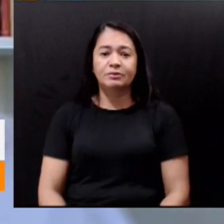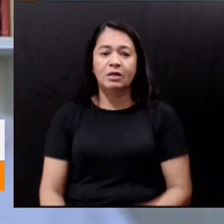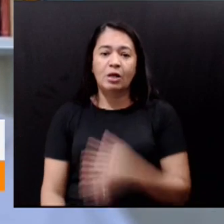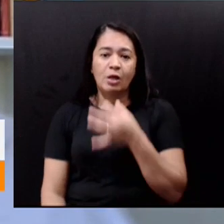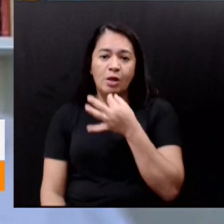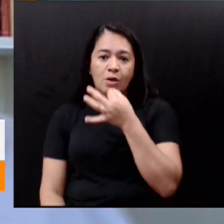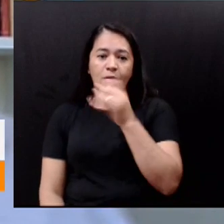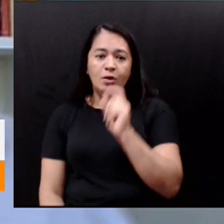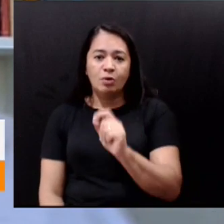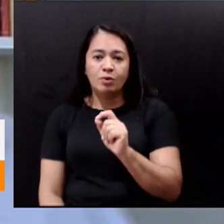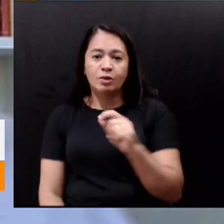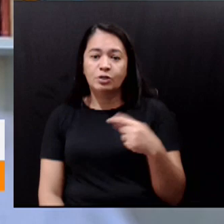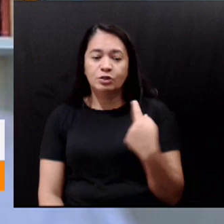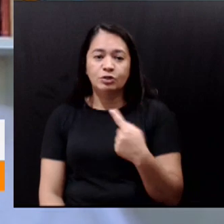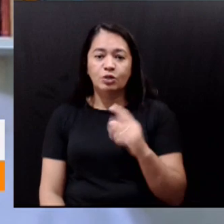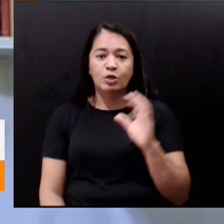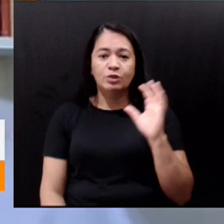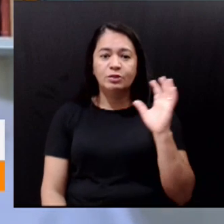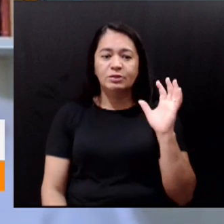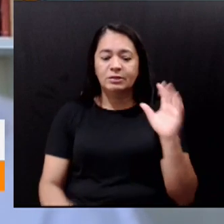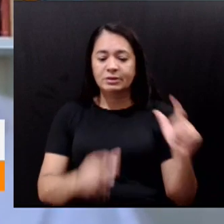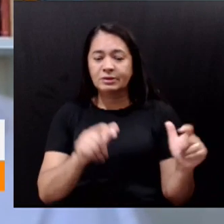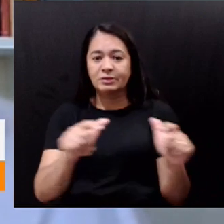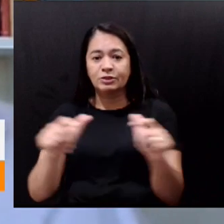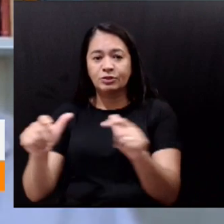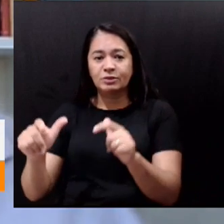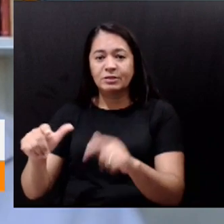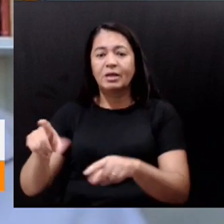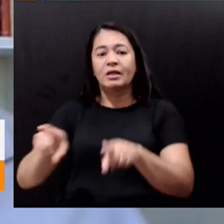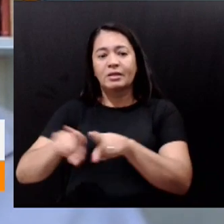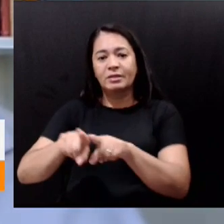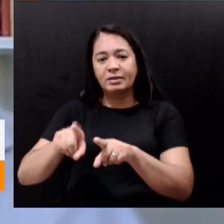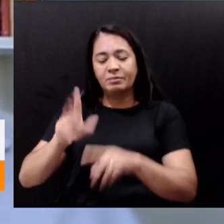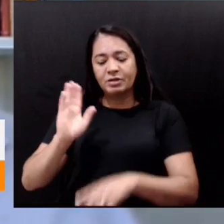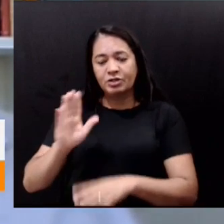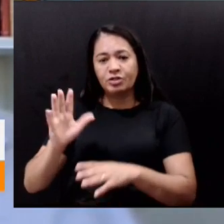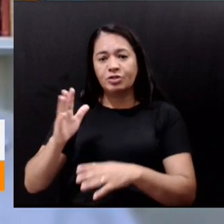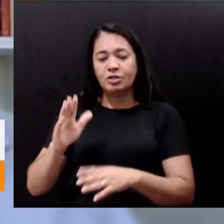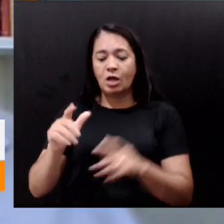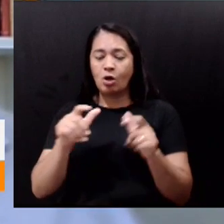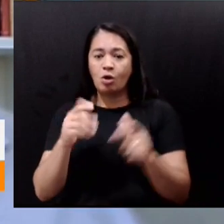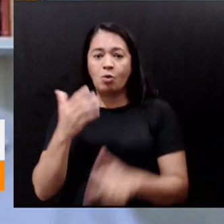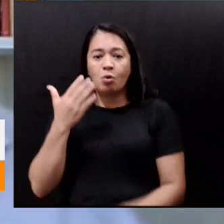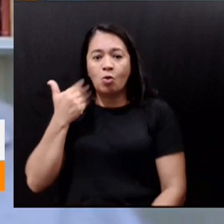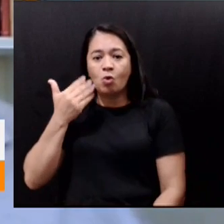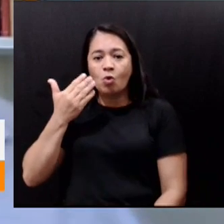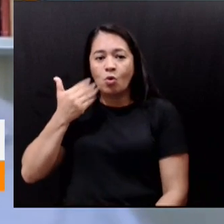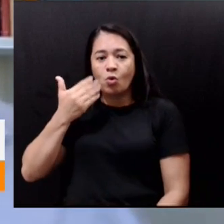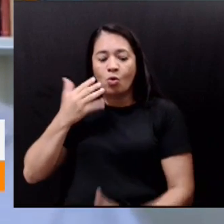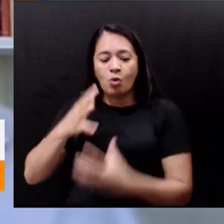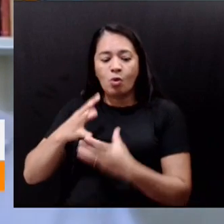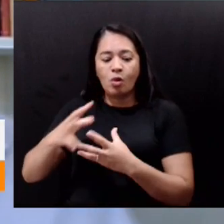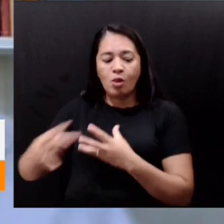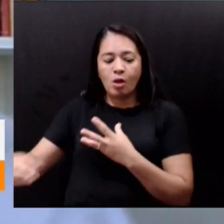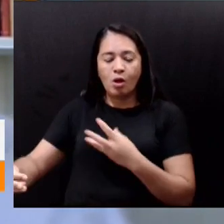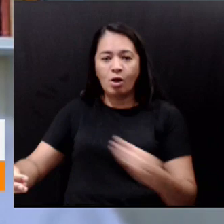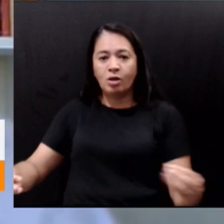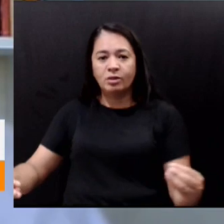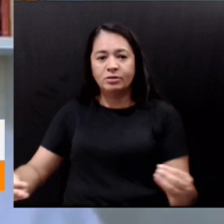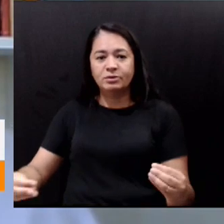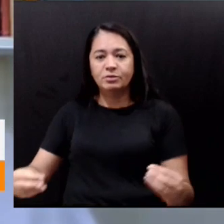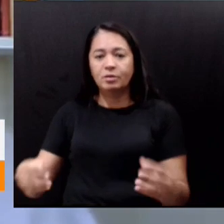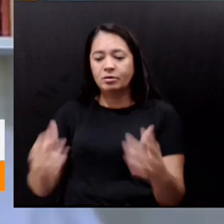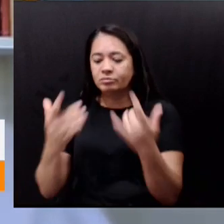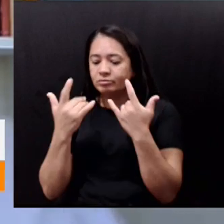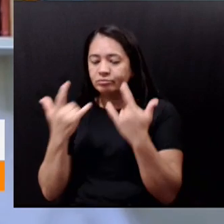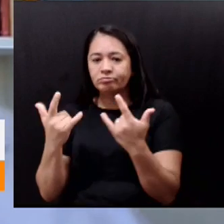gente tem de espaço, ele também está sendo consumido. Ele não está sendo, ele não é mais atrativo, não está sendo